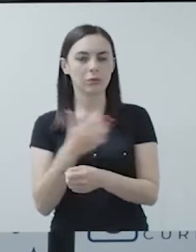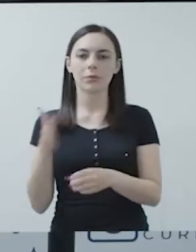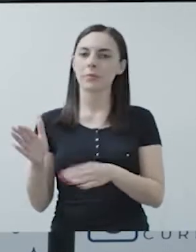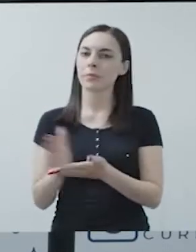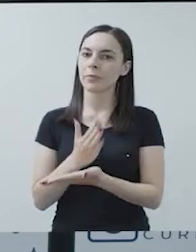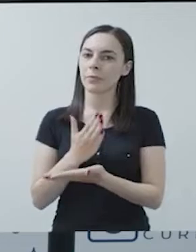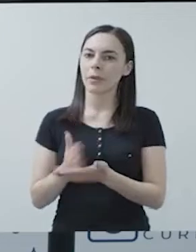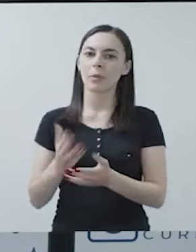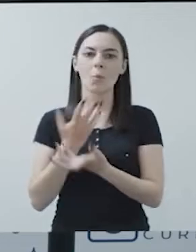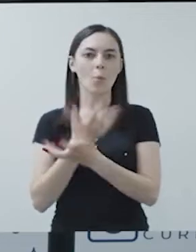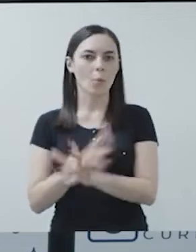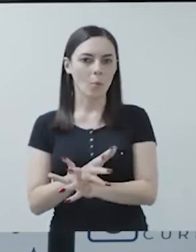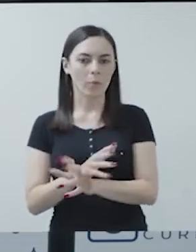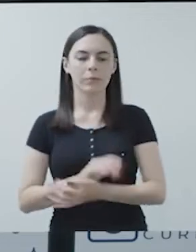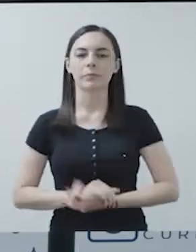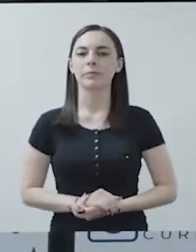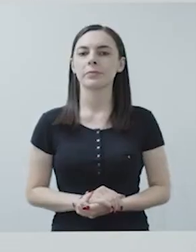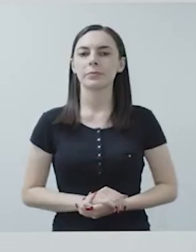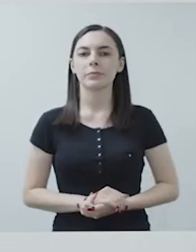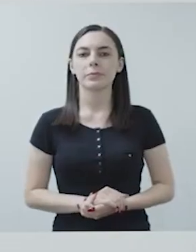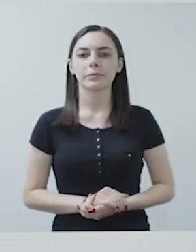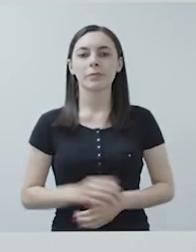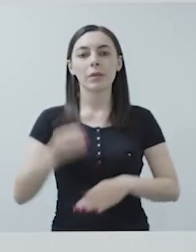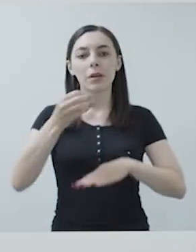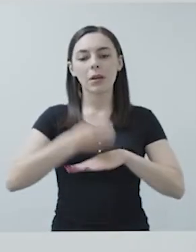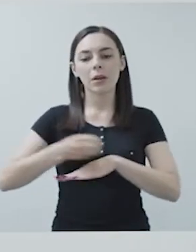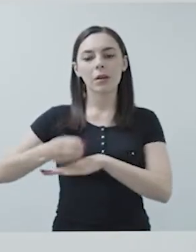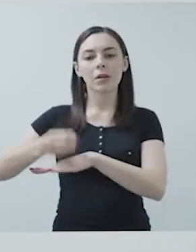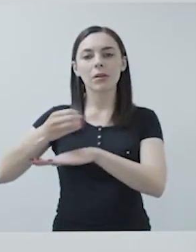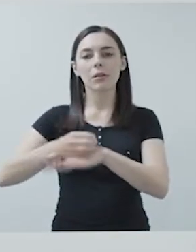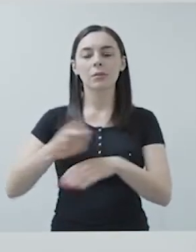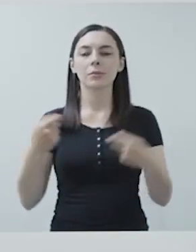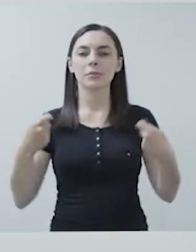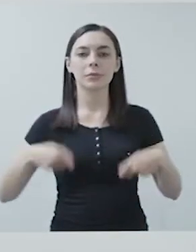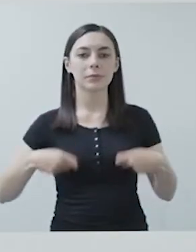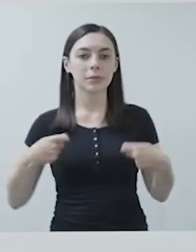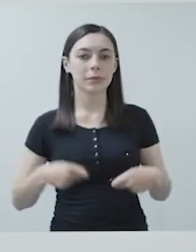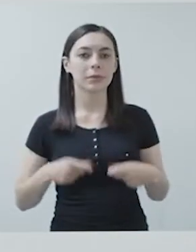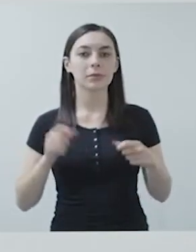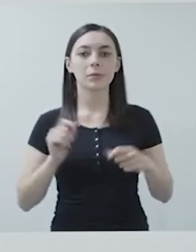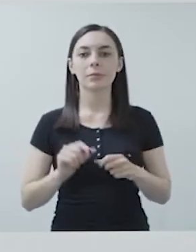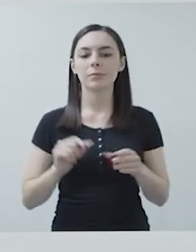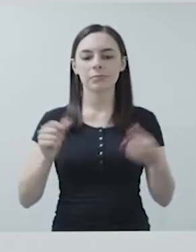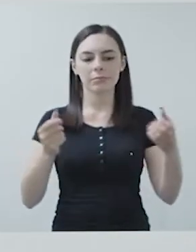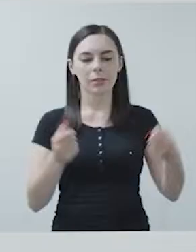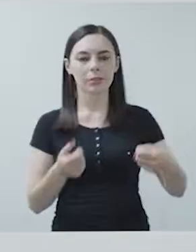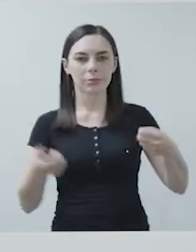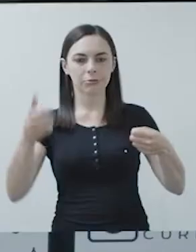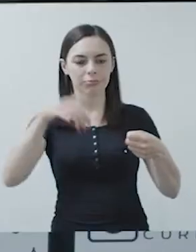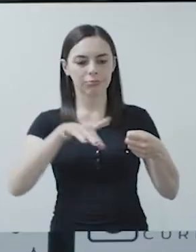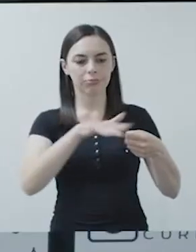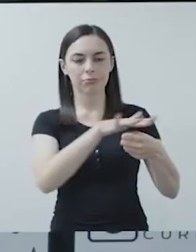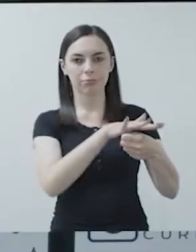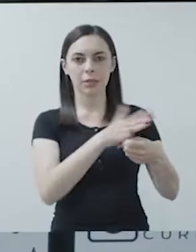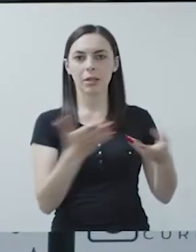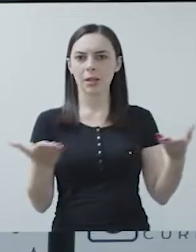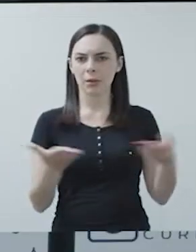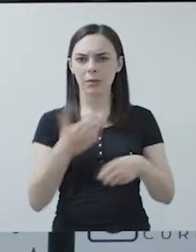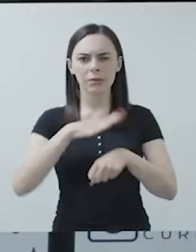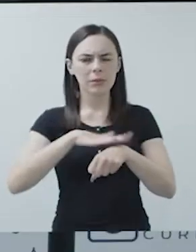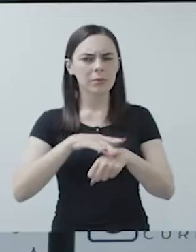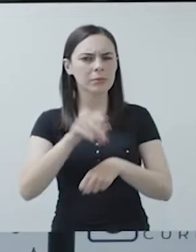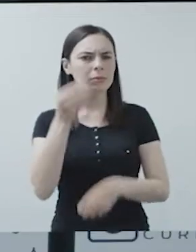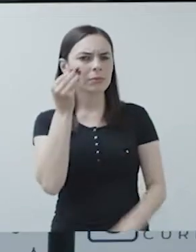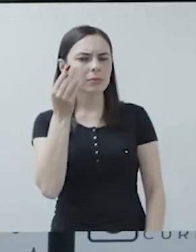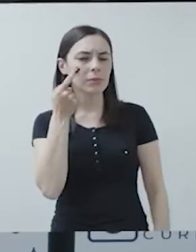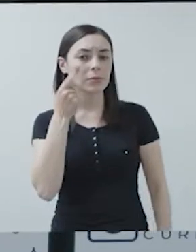estão vazios. Quais copos ela irá precisar para poder encher a jarra? Vou dar um tempinho para você